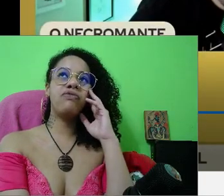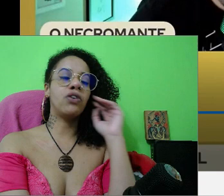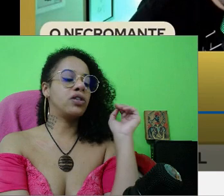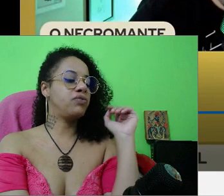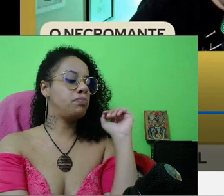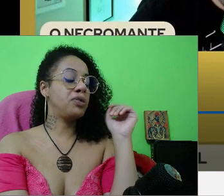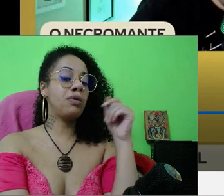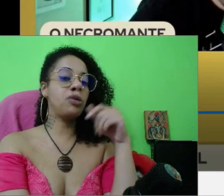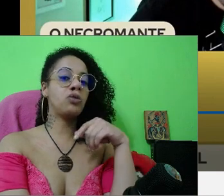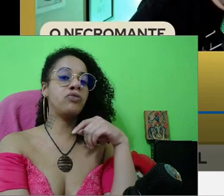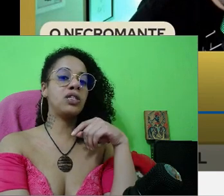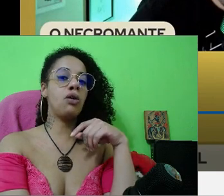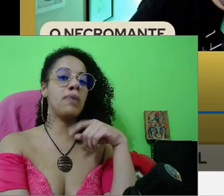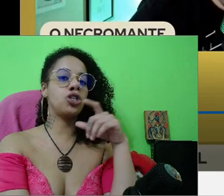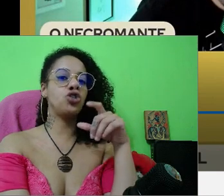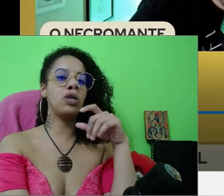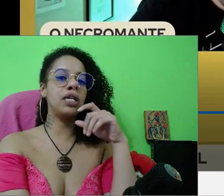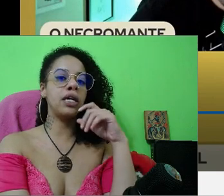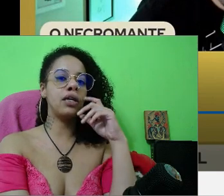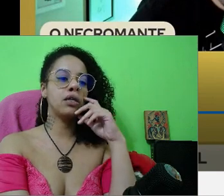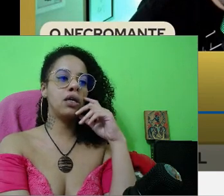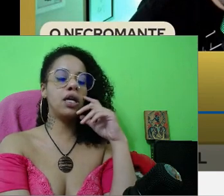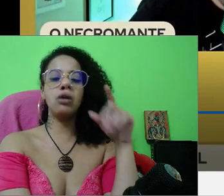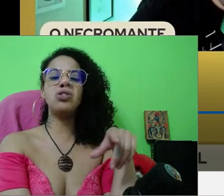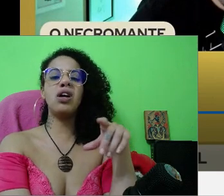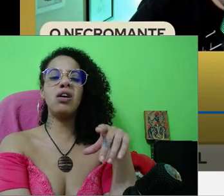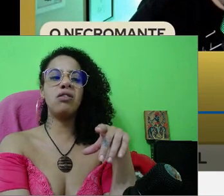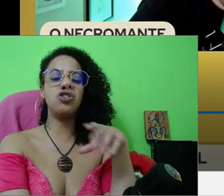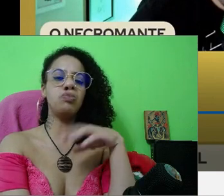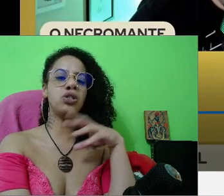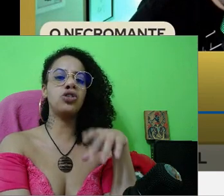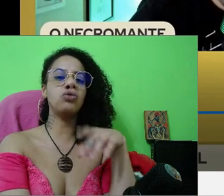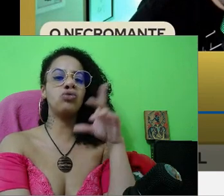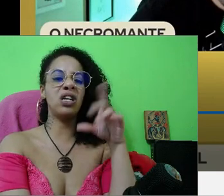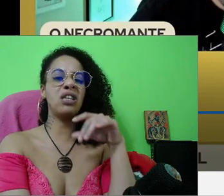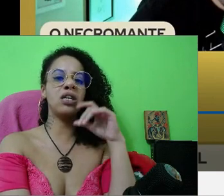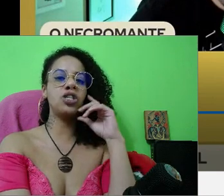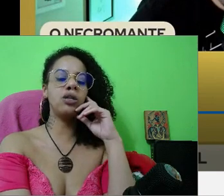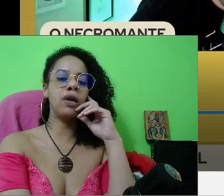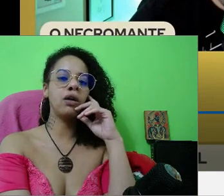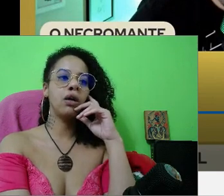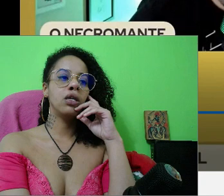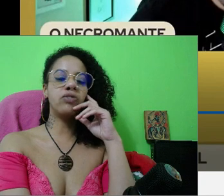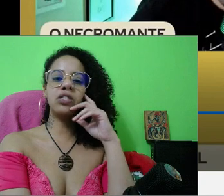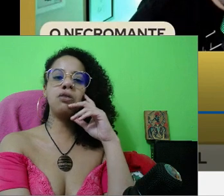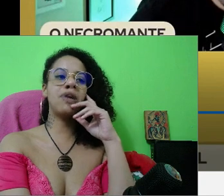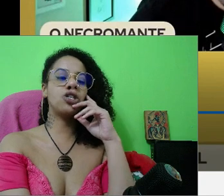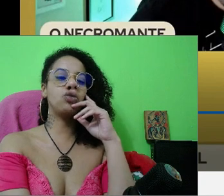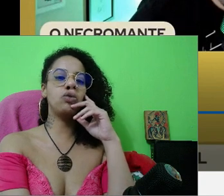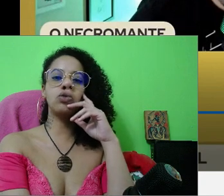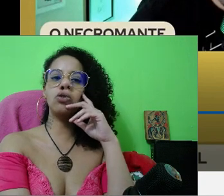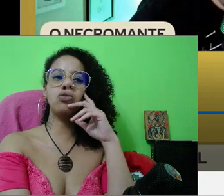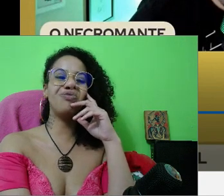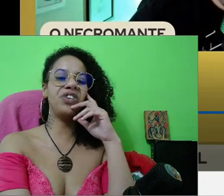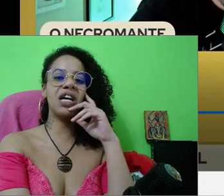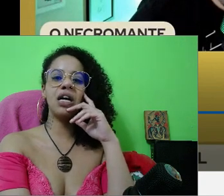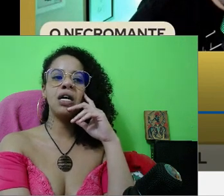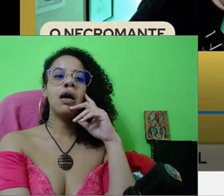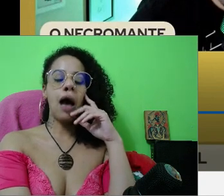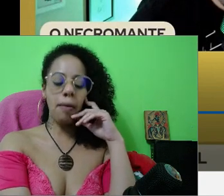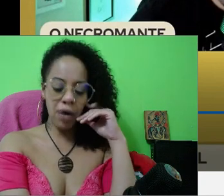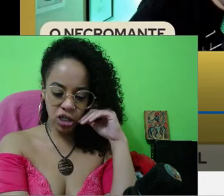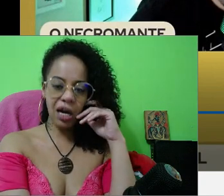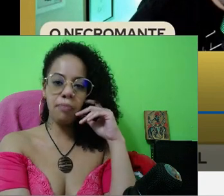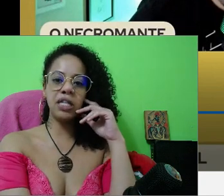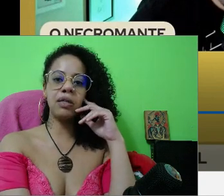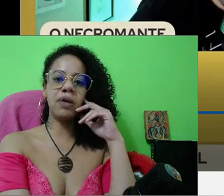de cultura é viu Principalmente quando você não bajula ninguém e não só de música de cultura na internet também se você não bajula os outros não